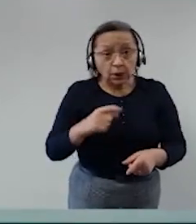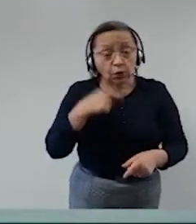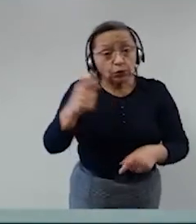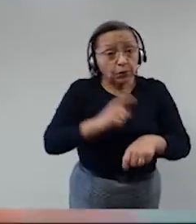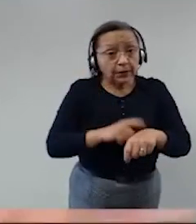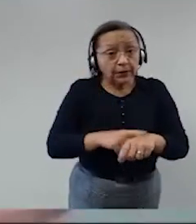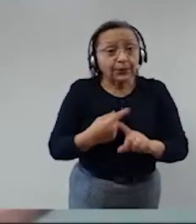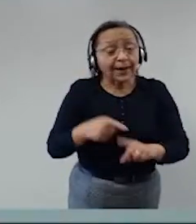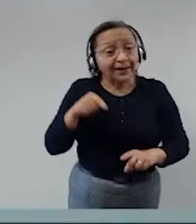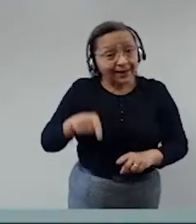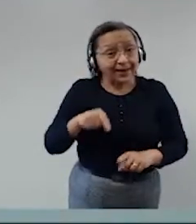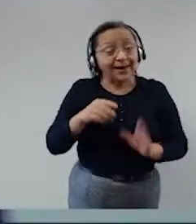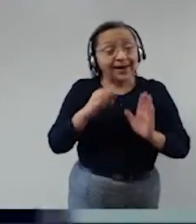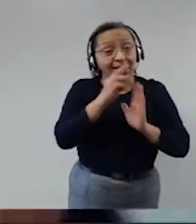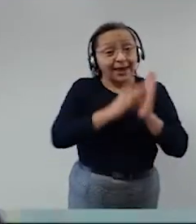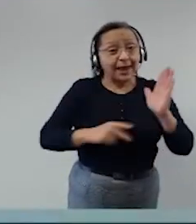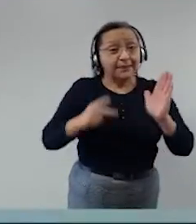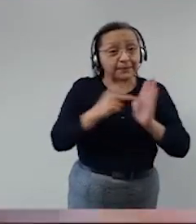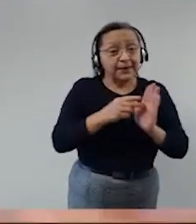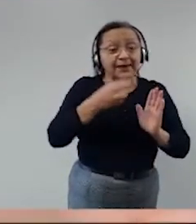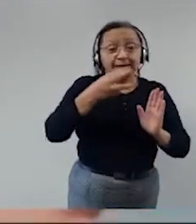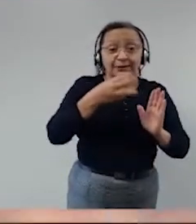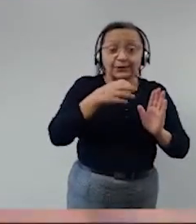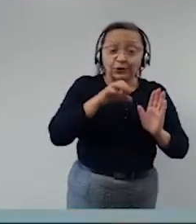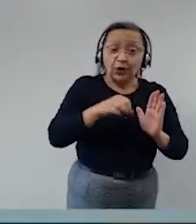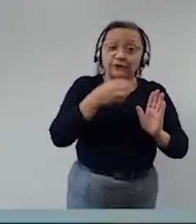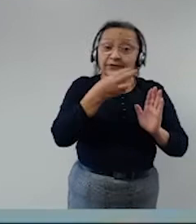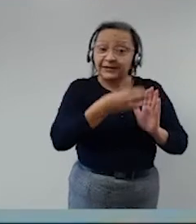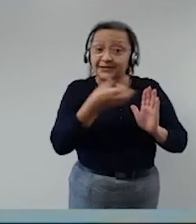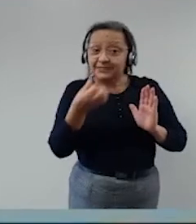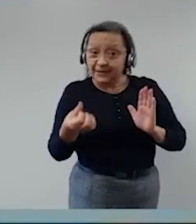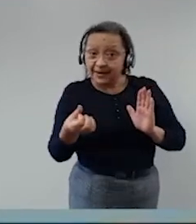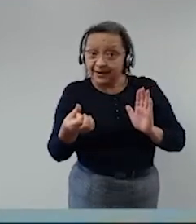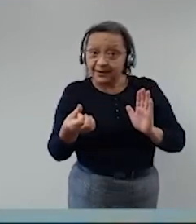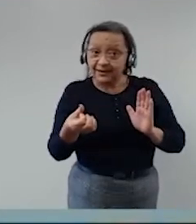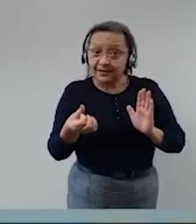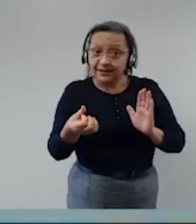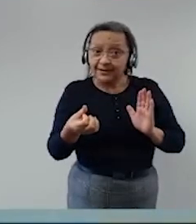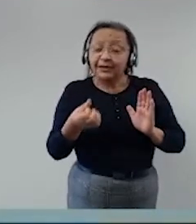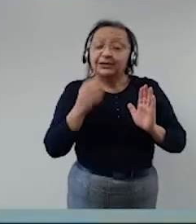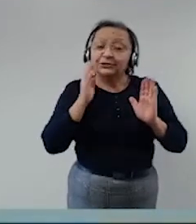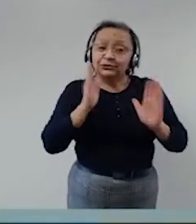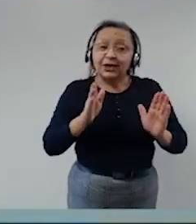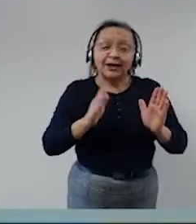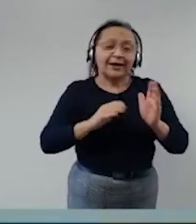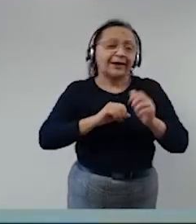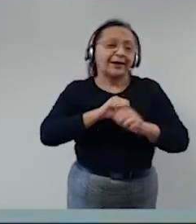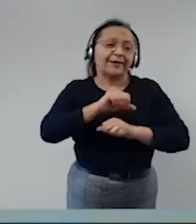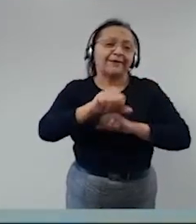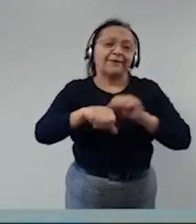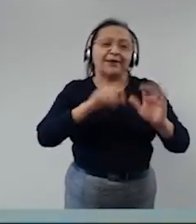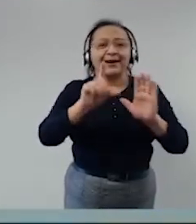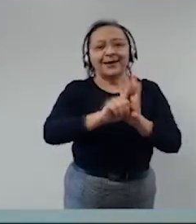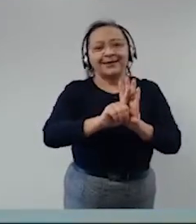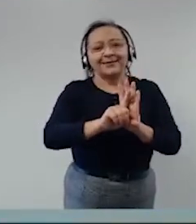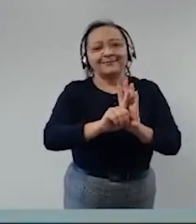MP 936, a 927, já caducou e a 936 já foi transformada em